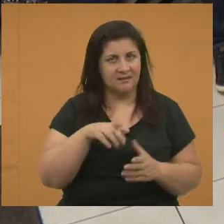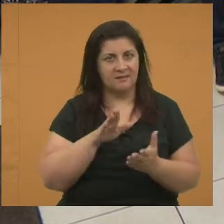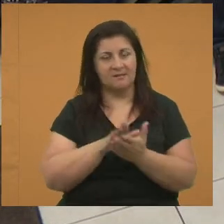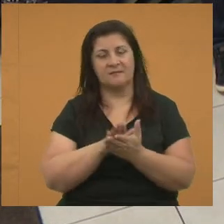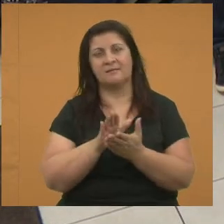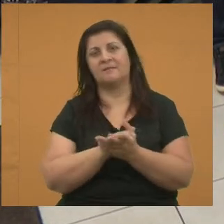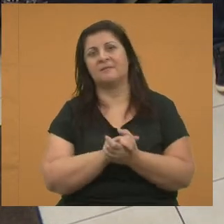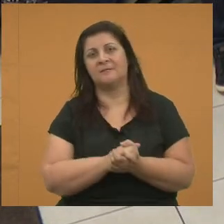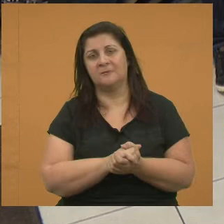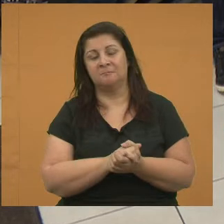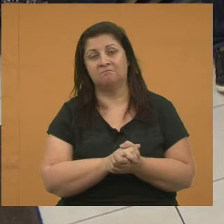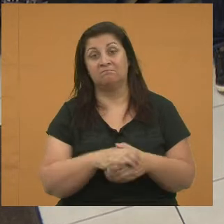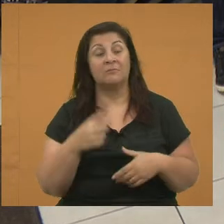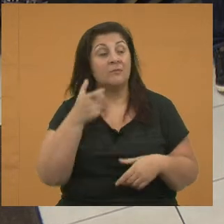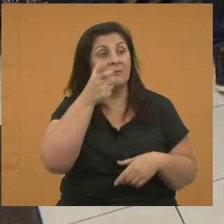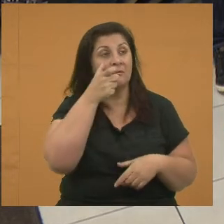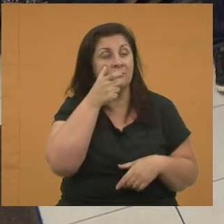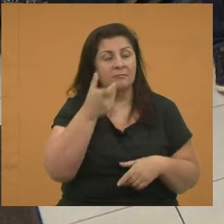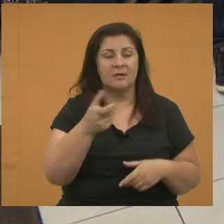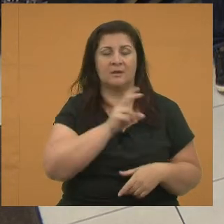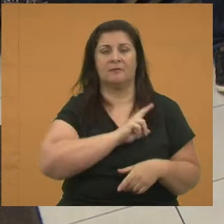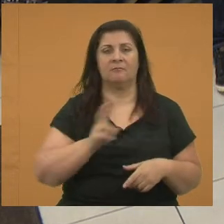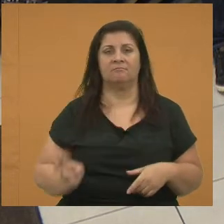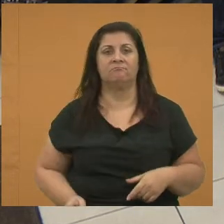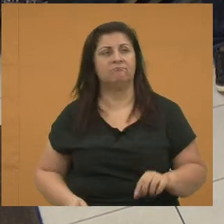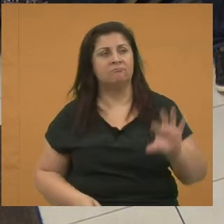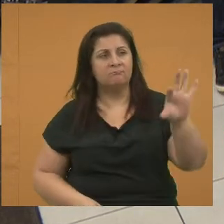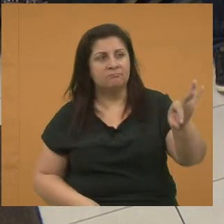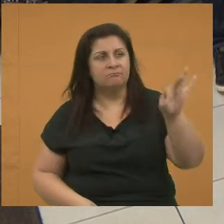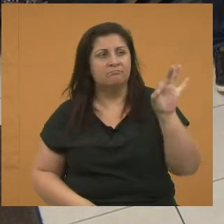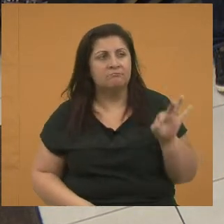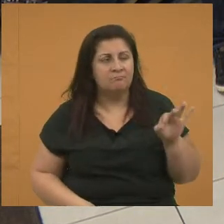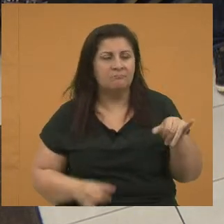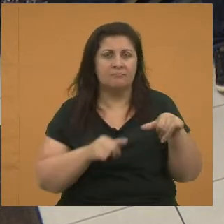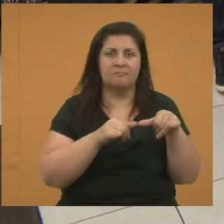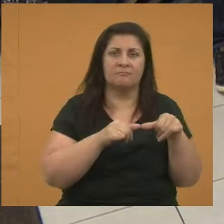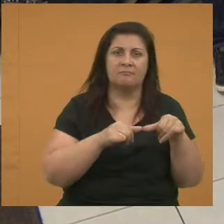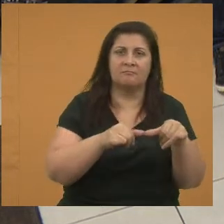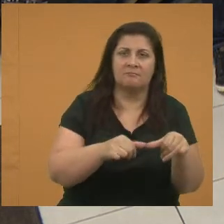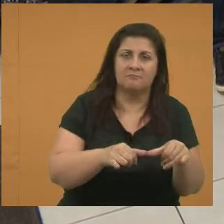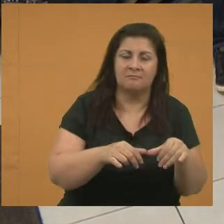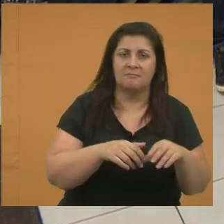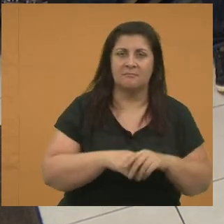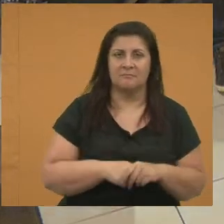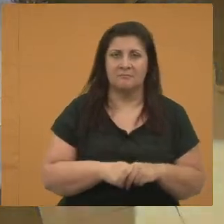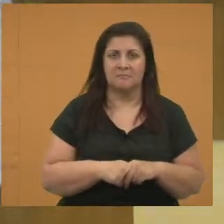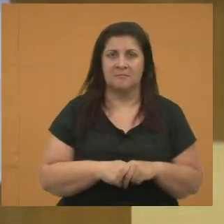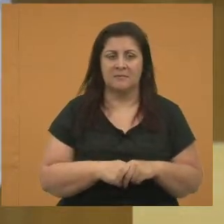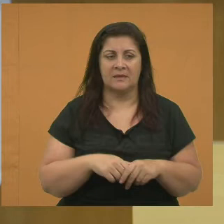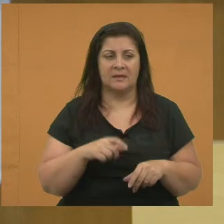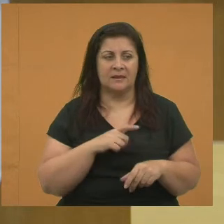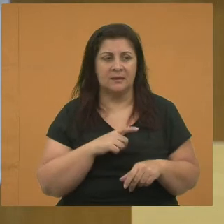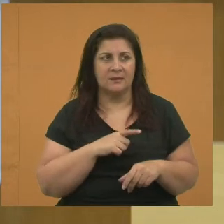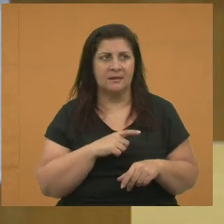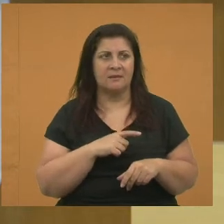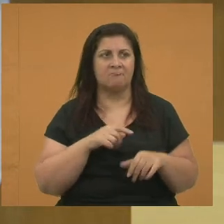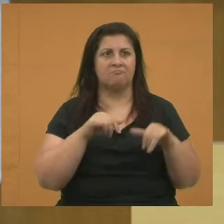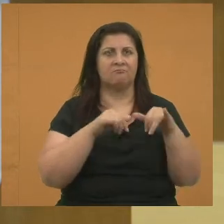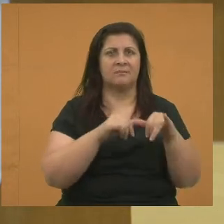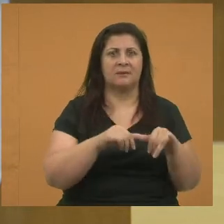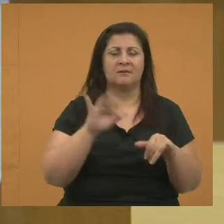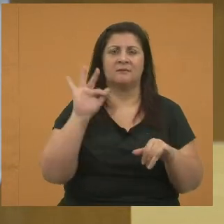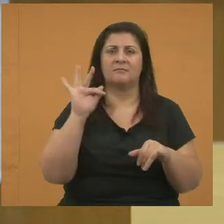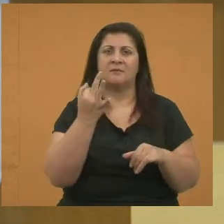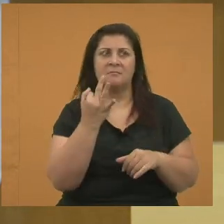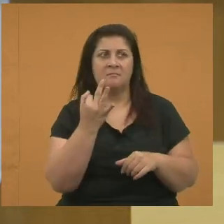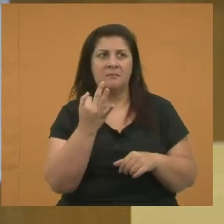vê a escolha do vereador, dos mercadinhos, aqui nós temos o mercadinho da família